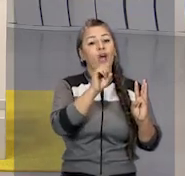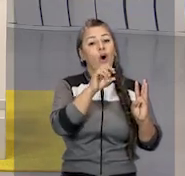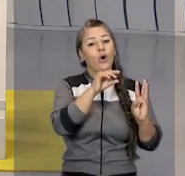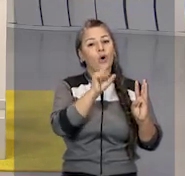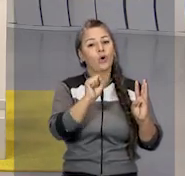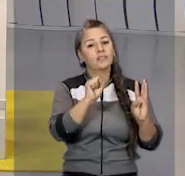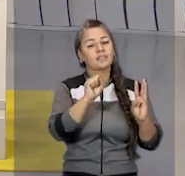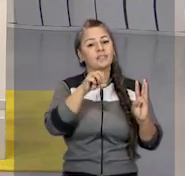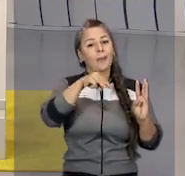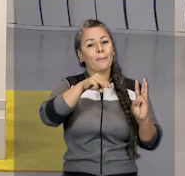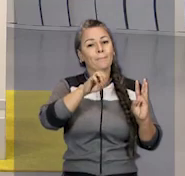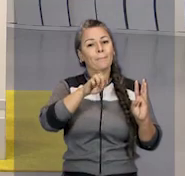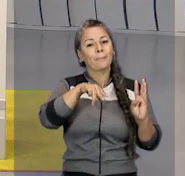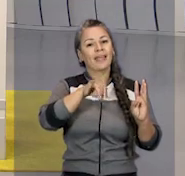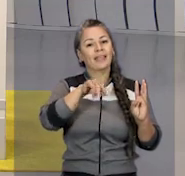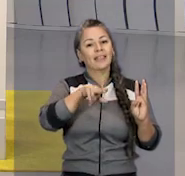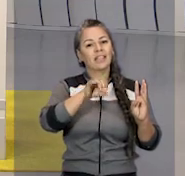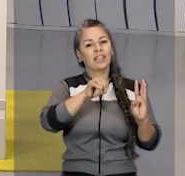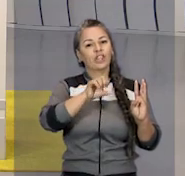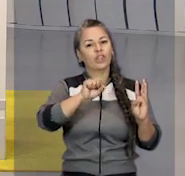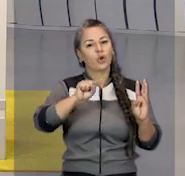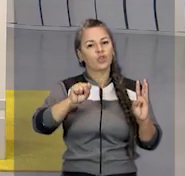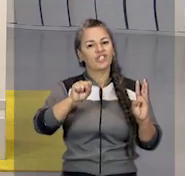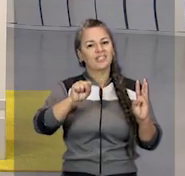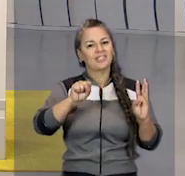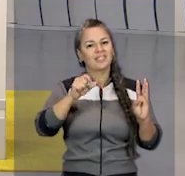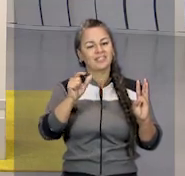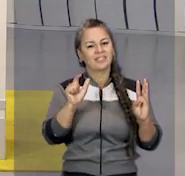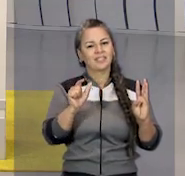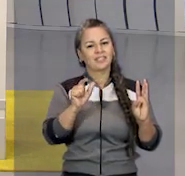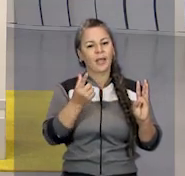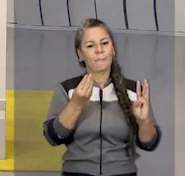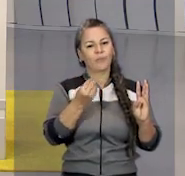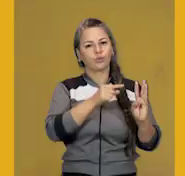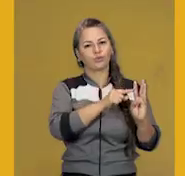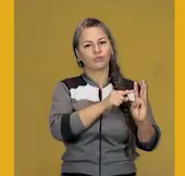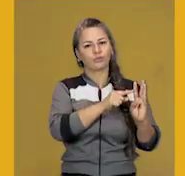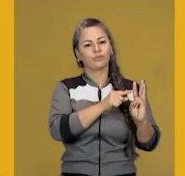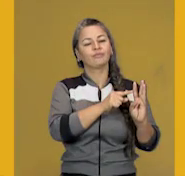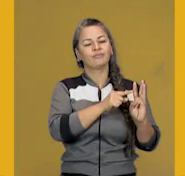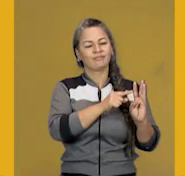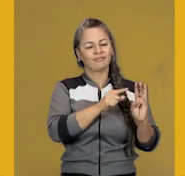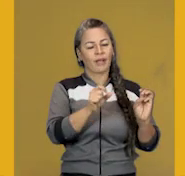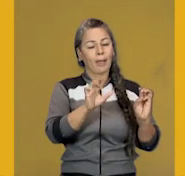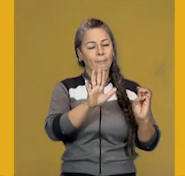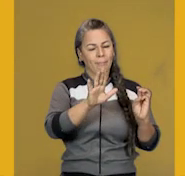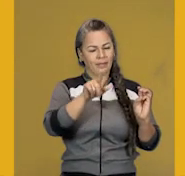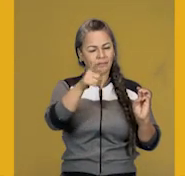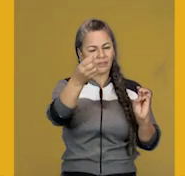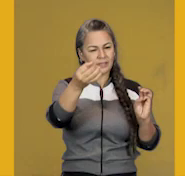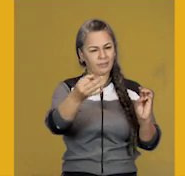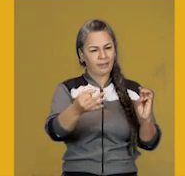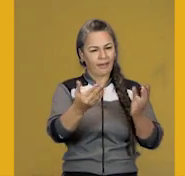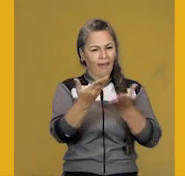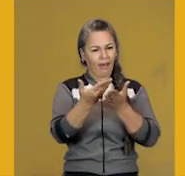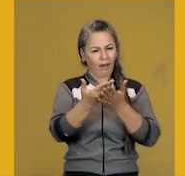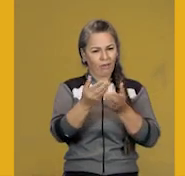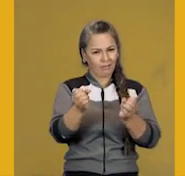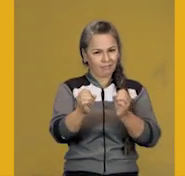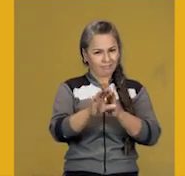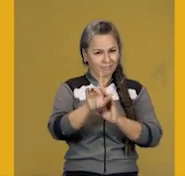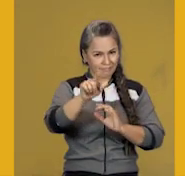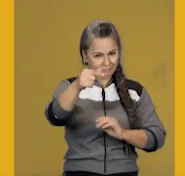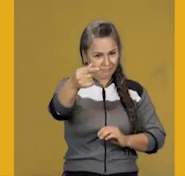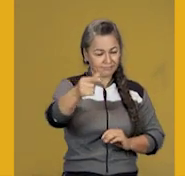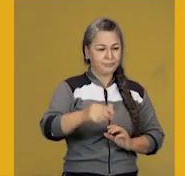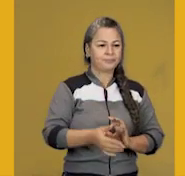tá? Bom, olha, continuando aí, né, mais alguns versos, né? Dona da rotina, mamãe